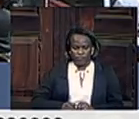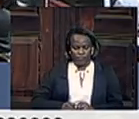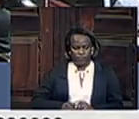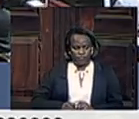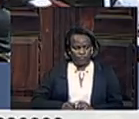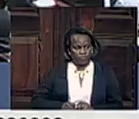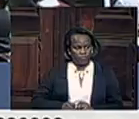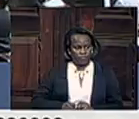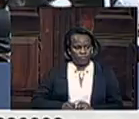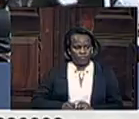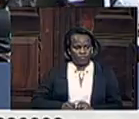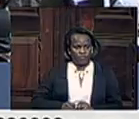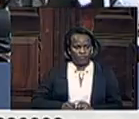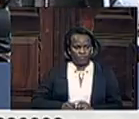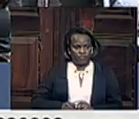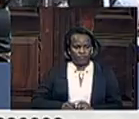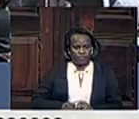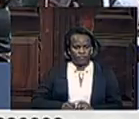O voto já foi do...